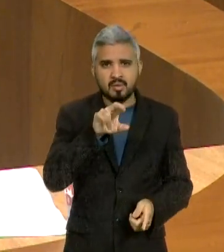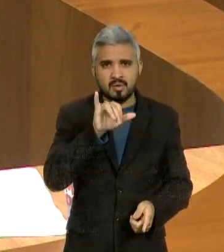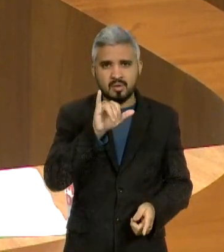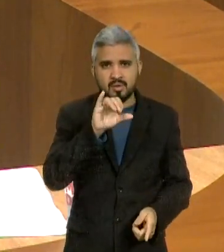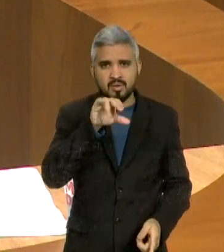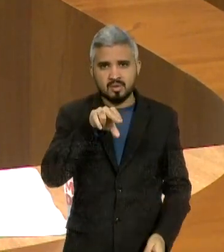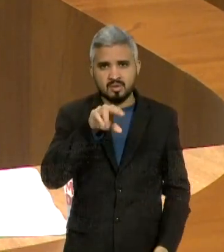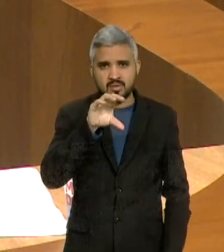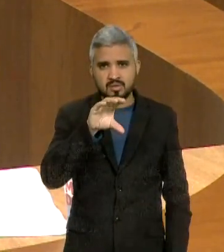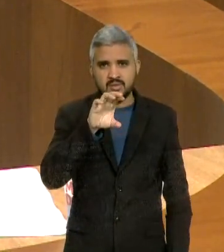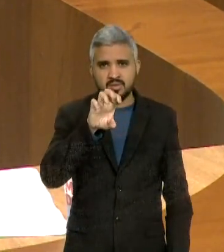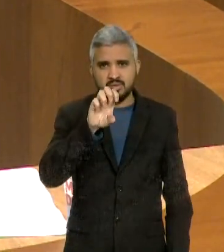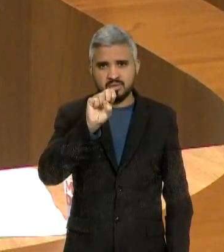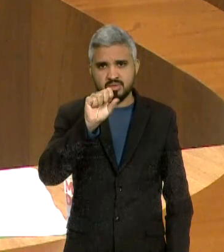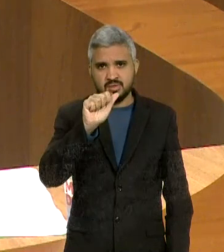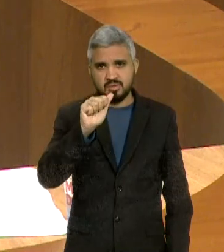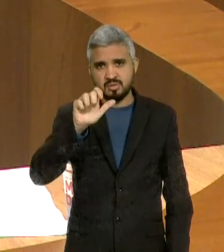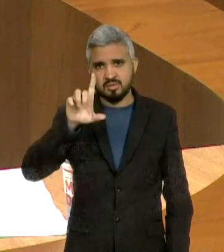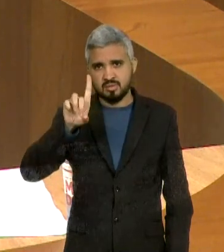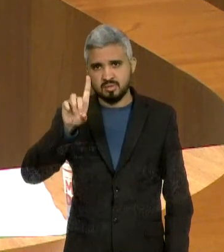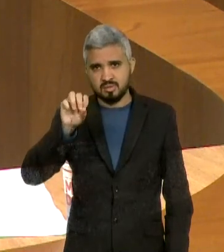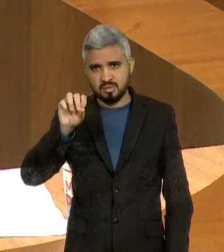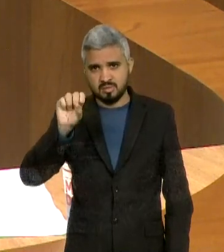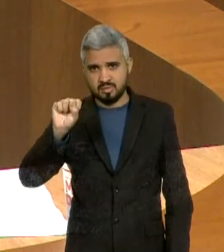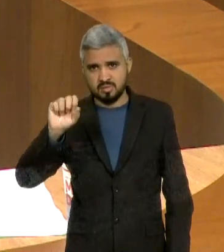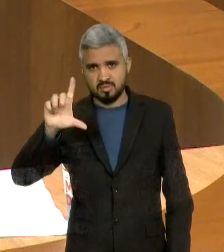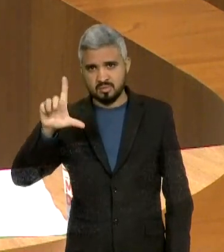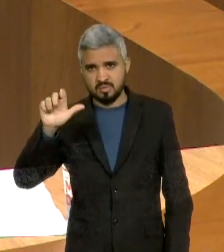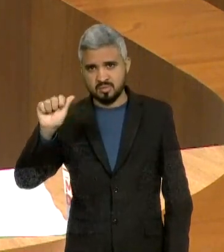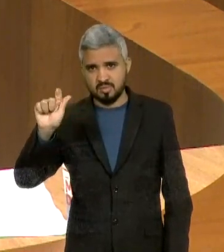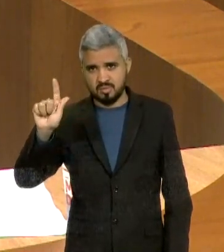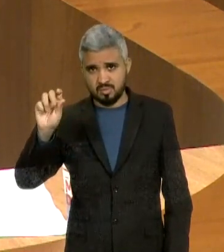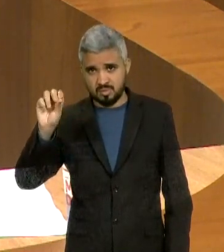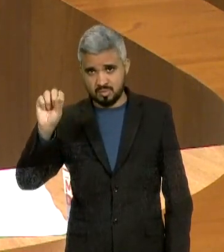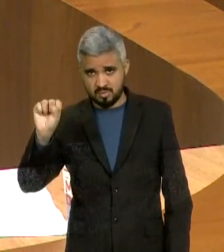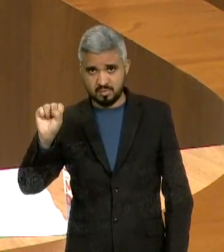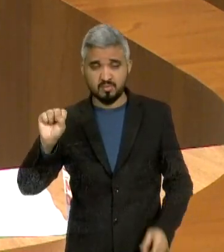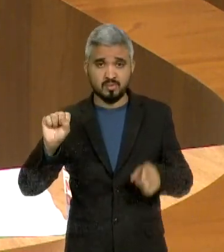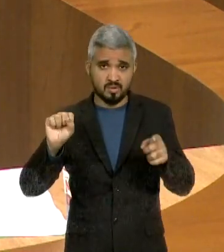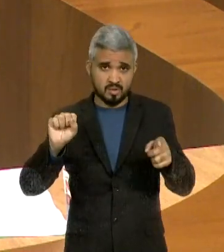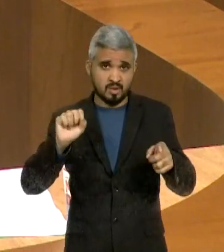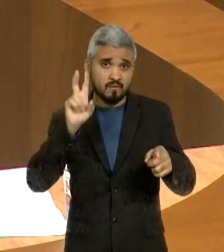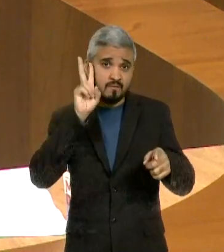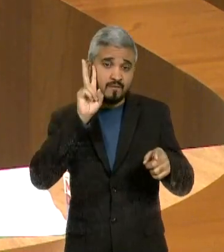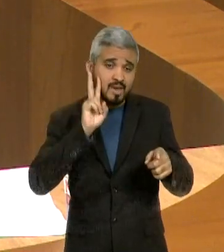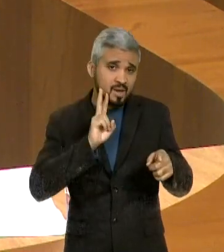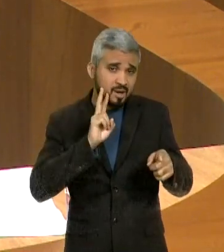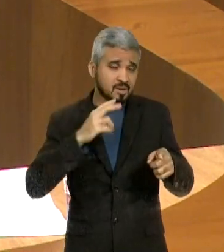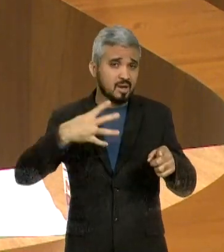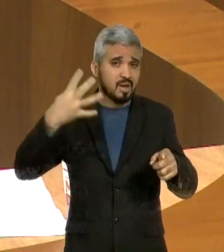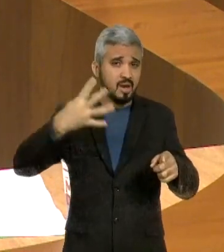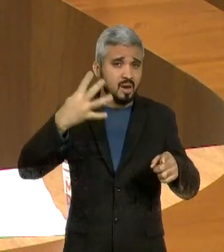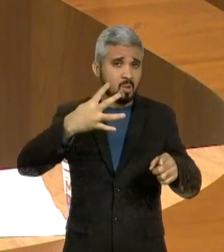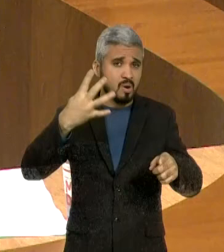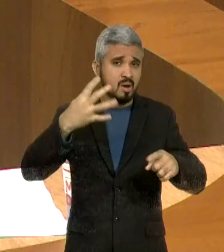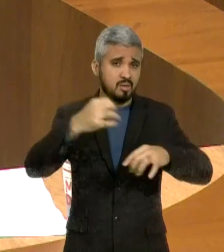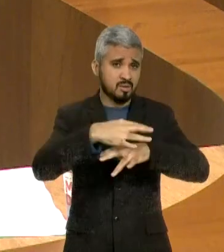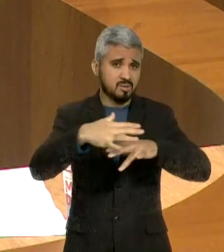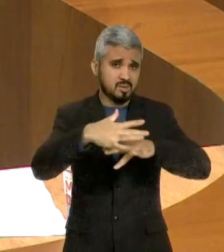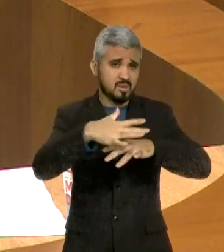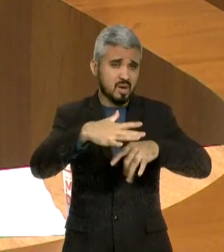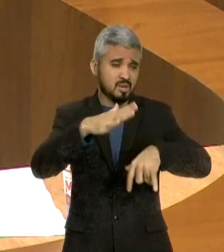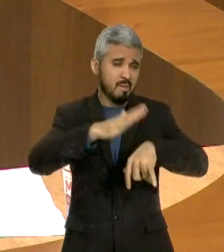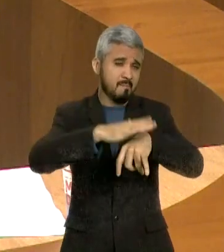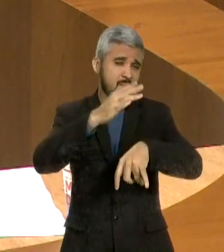sua importância histórica. Viana é a quarta cidade mais antiga do nosso estado. Tem o